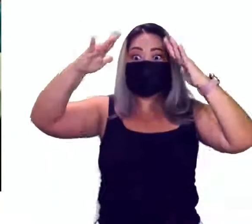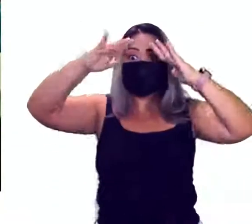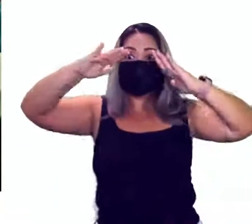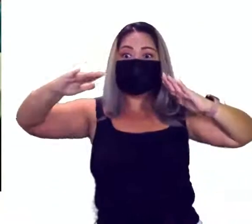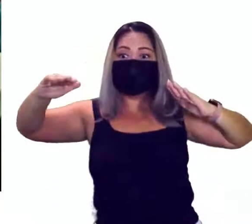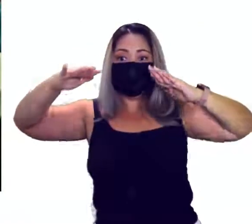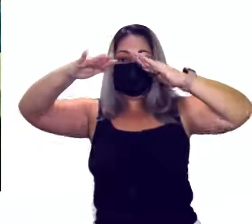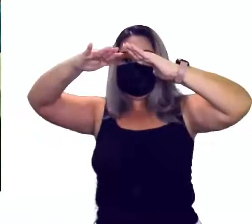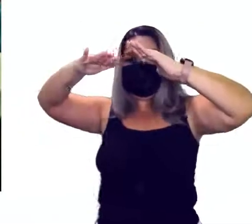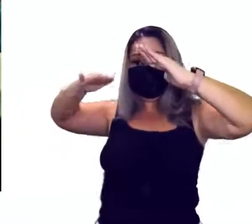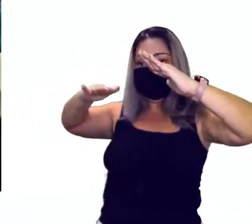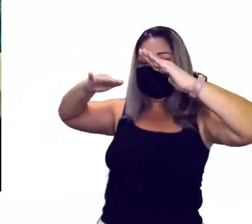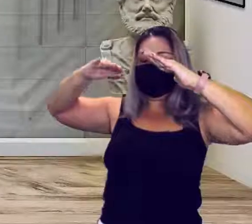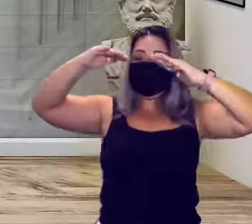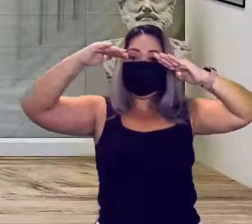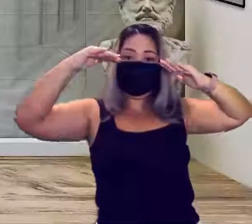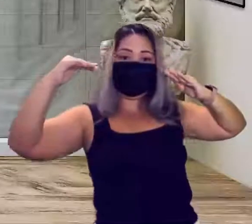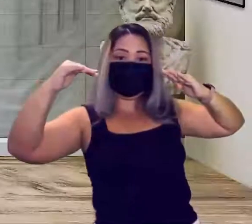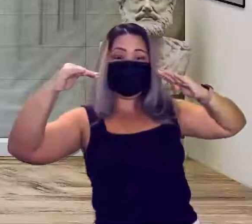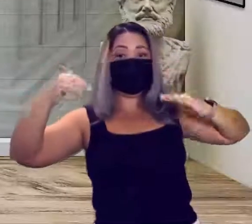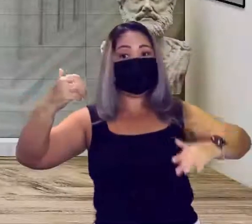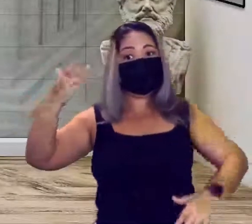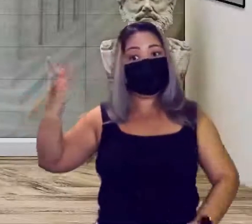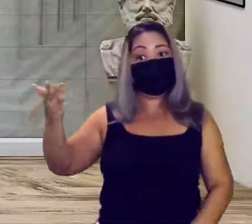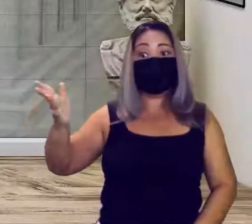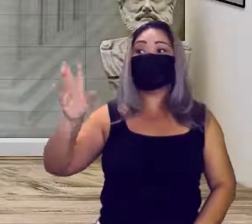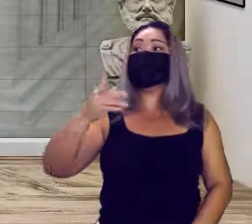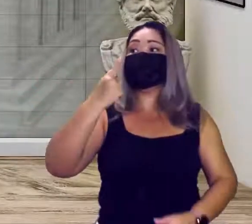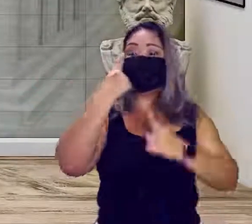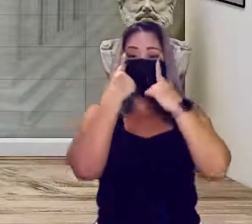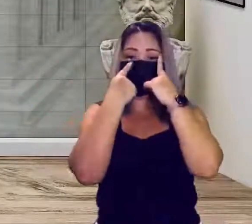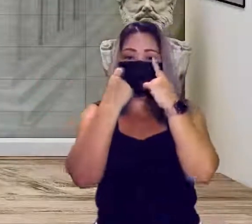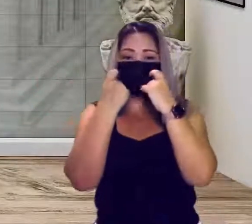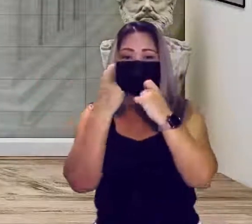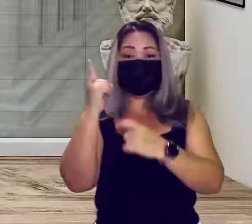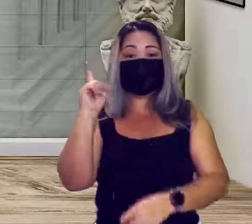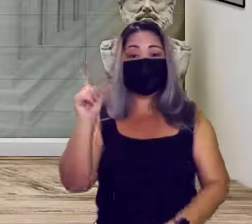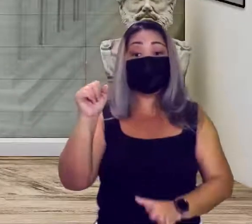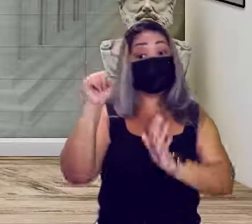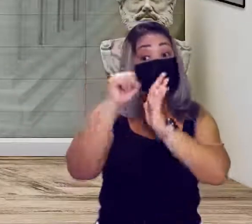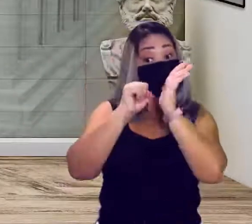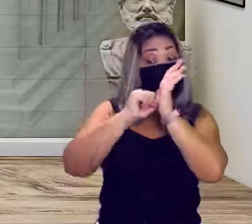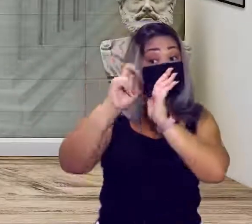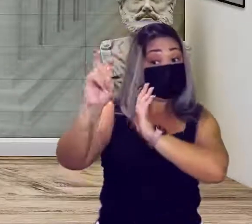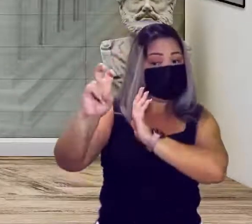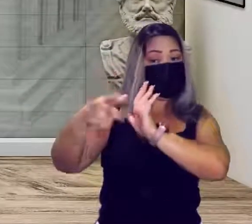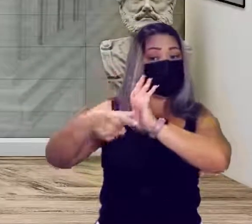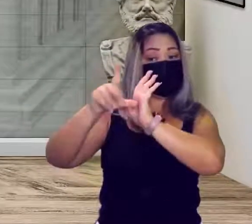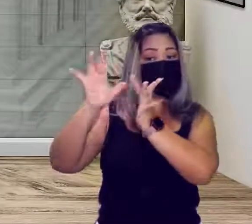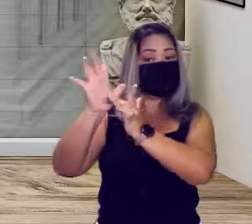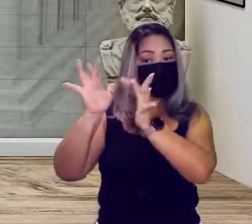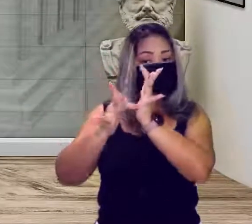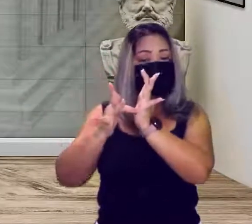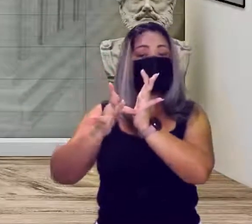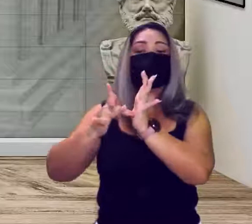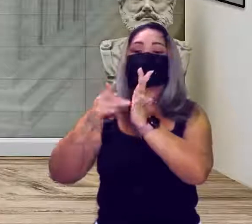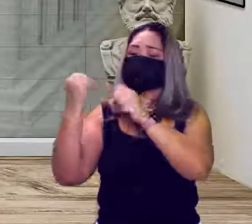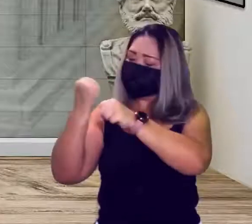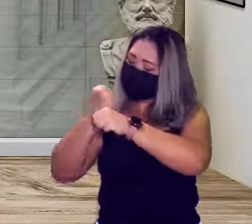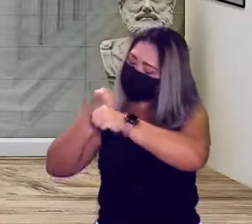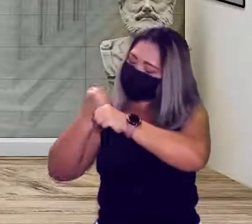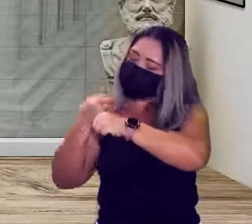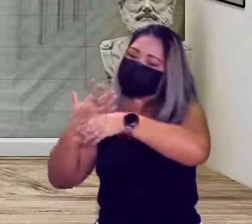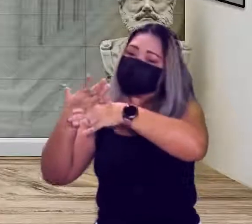Vamos adentrar nele. Muito interessante, ó, esse atrás. Século V a.C., ele foi construído